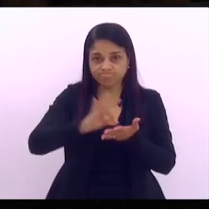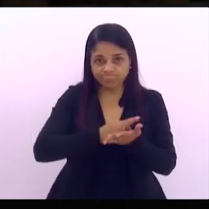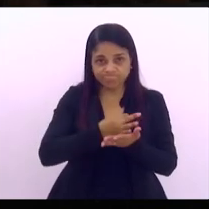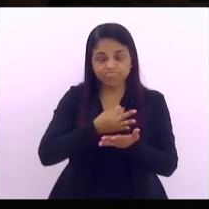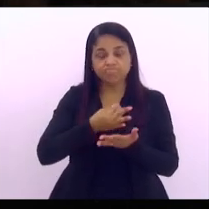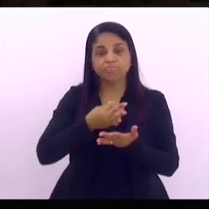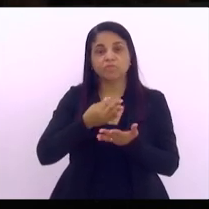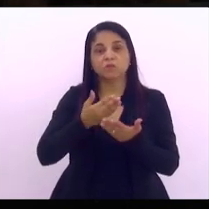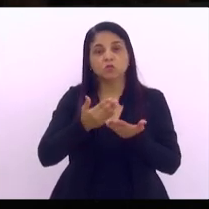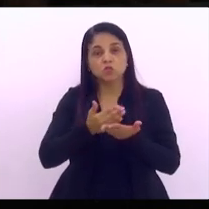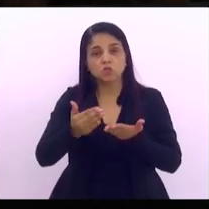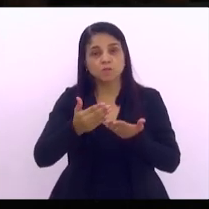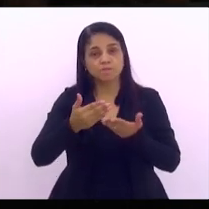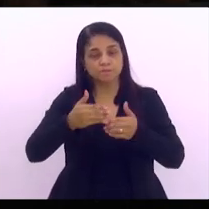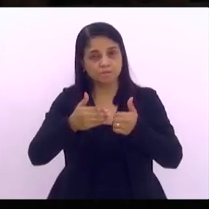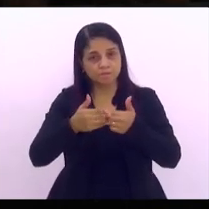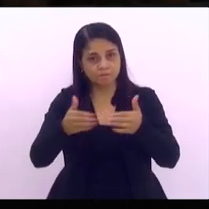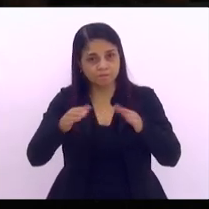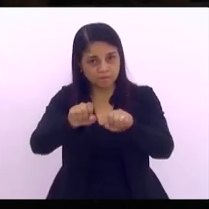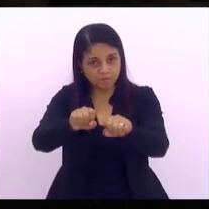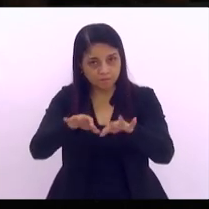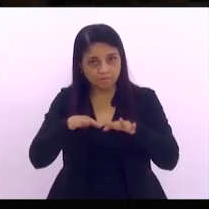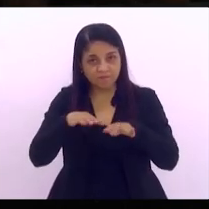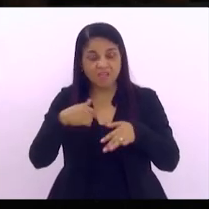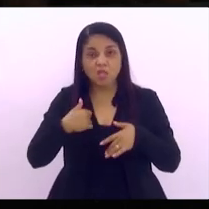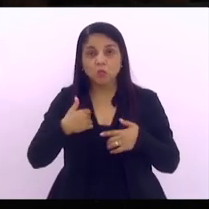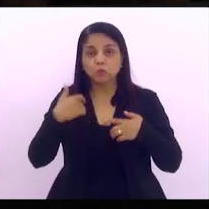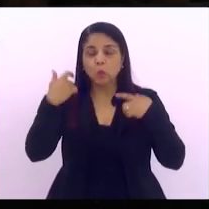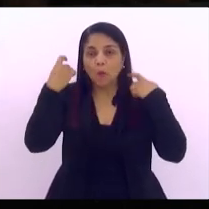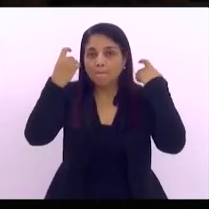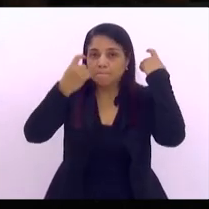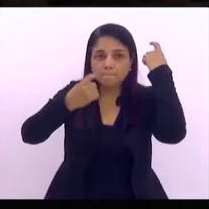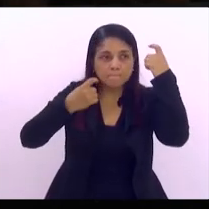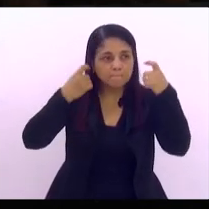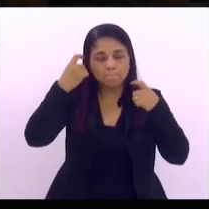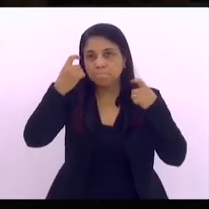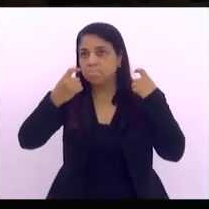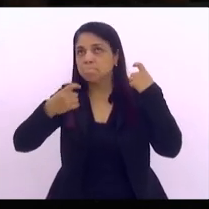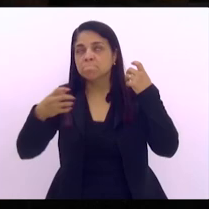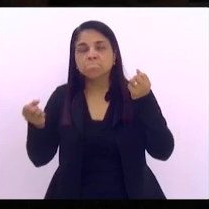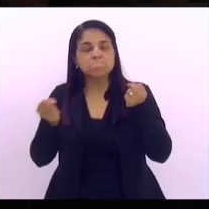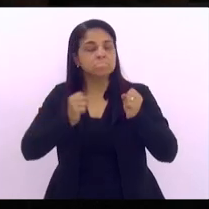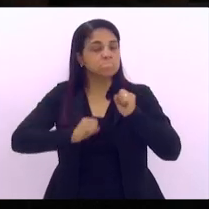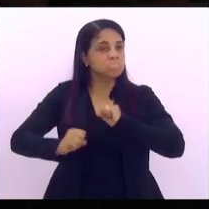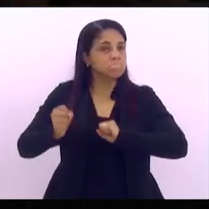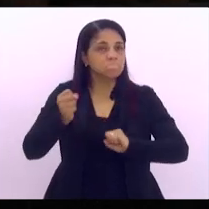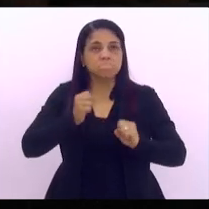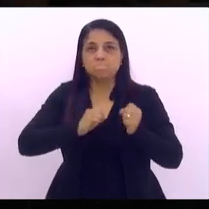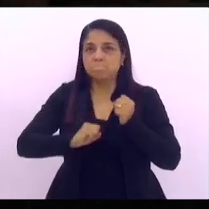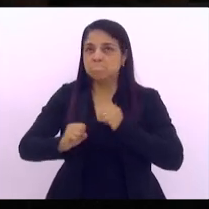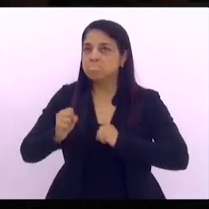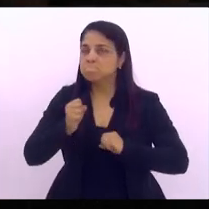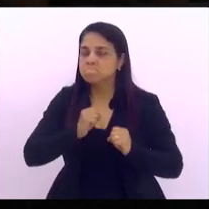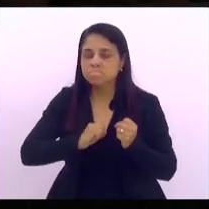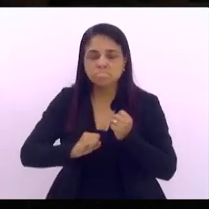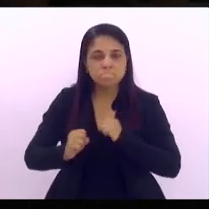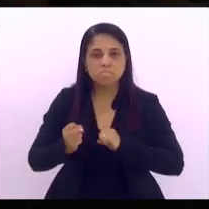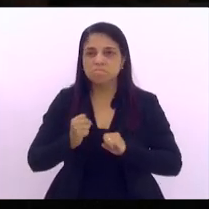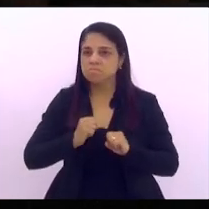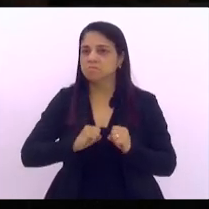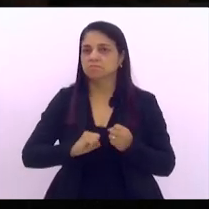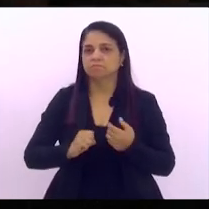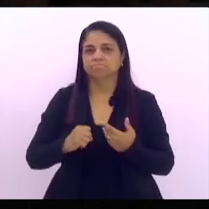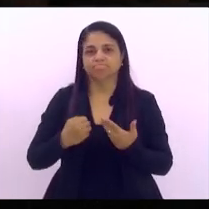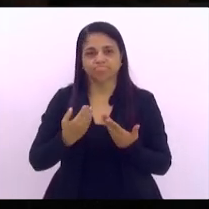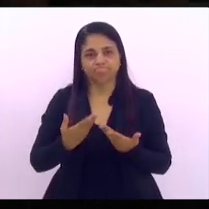expediente inicial porque eu estou atormentado com essa questão. Estou atormentado com